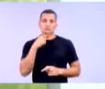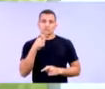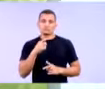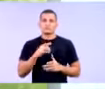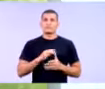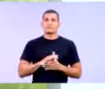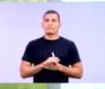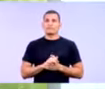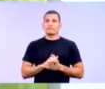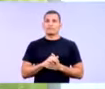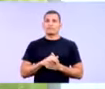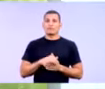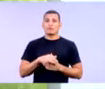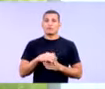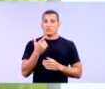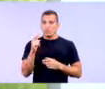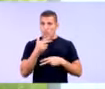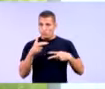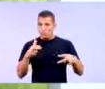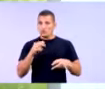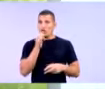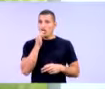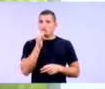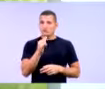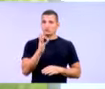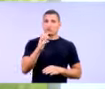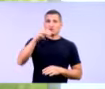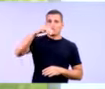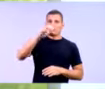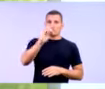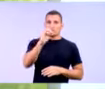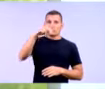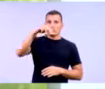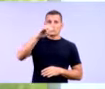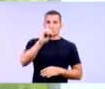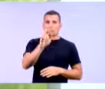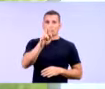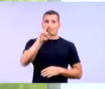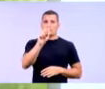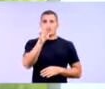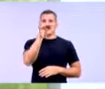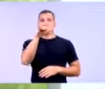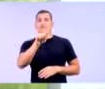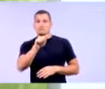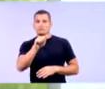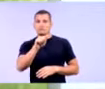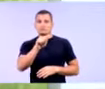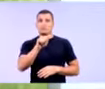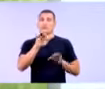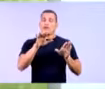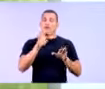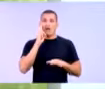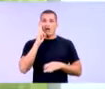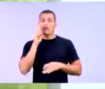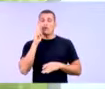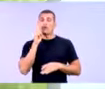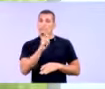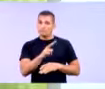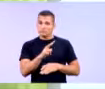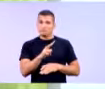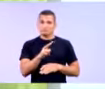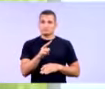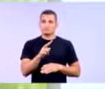era monografia. Eu falei que o trabalho de conclusão de curso de vocês era uma monografia. Mas aí eu